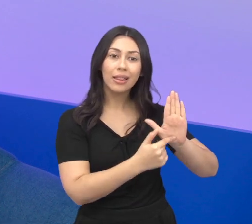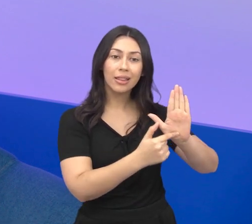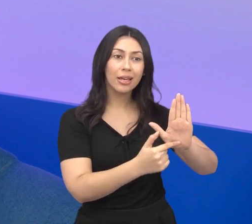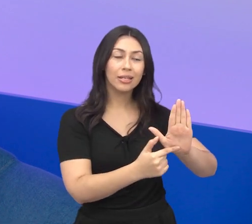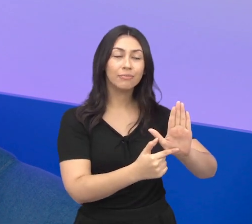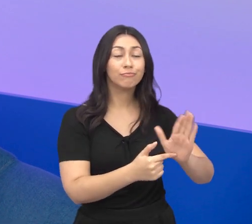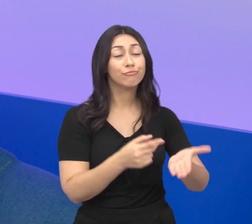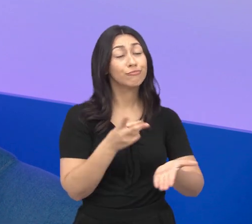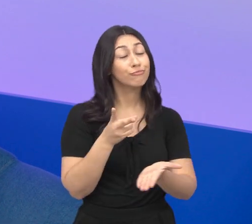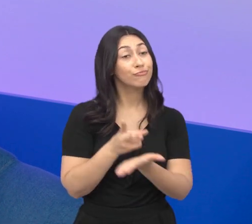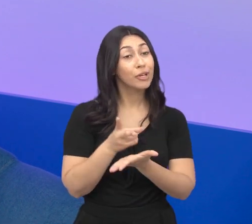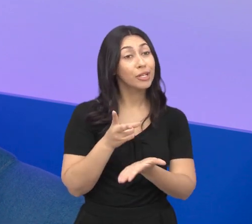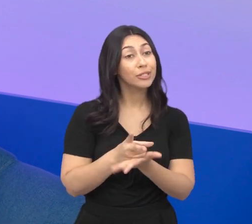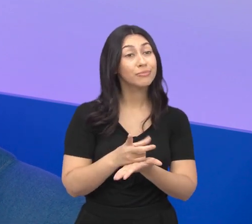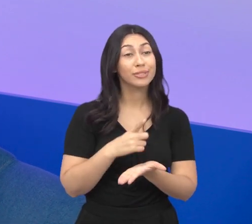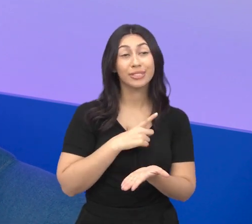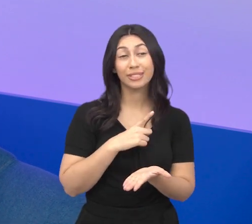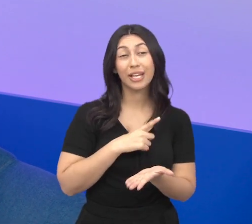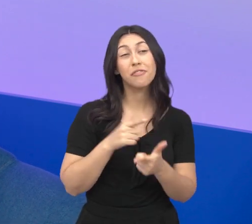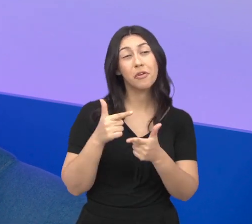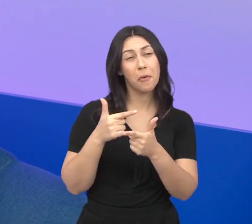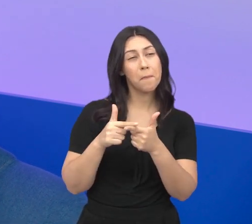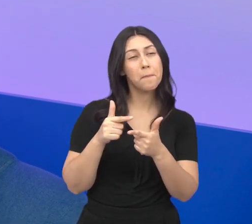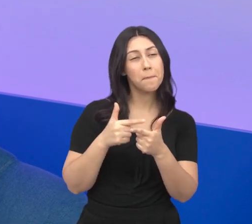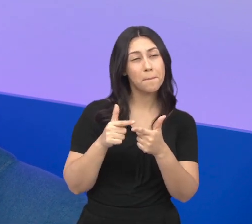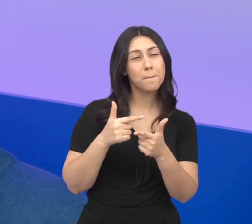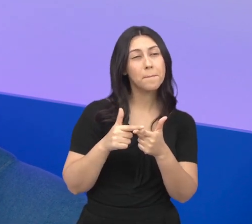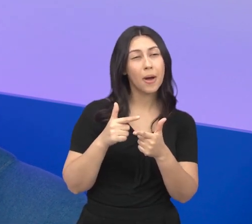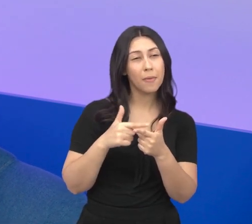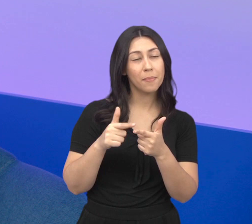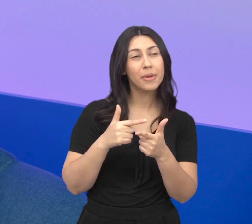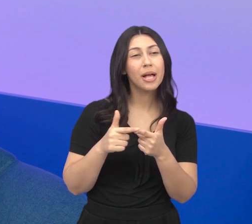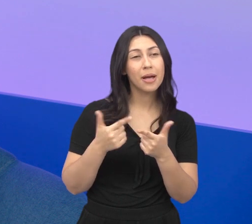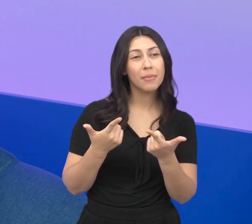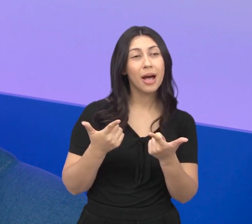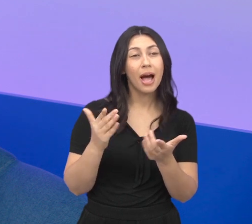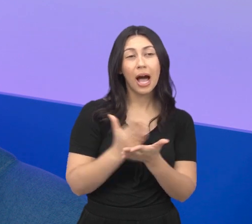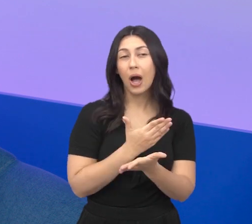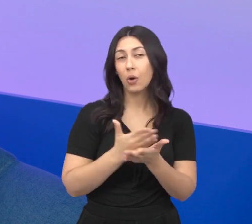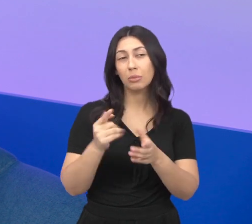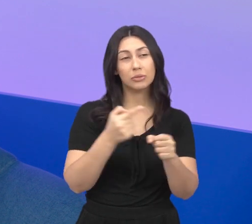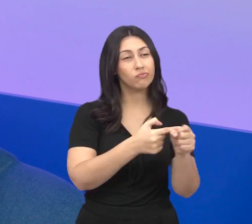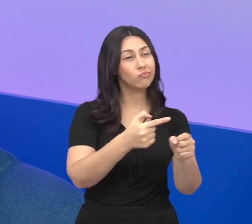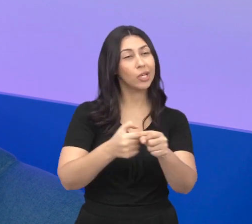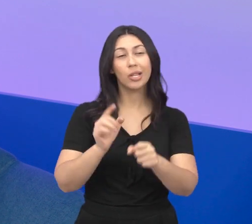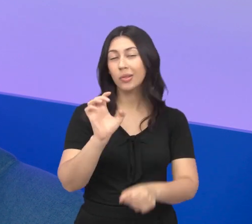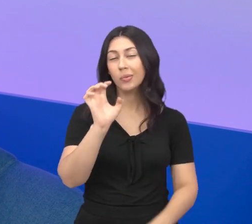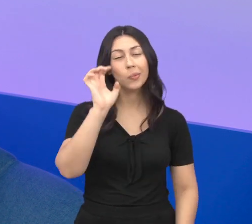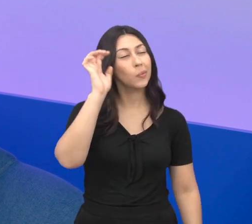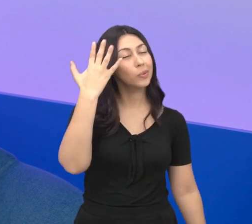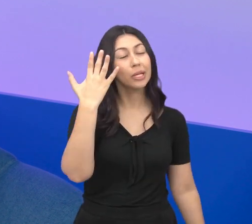nós tenhamos aí um marco negativo em relação à aplicação dela nos municípios, como você disse,